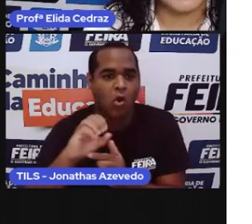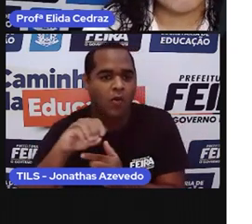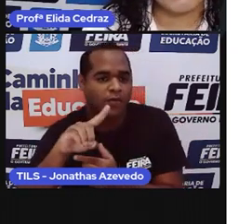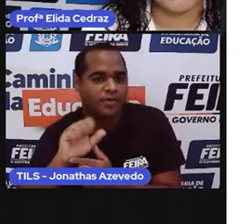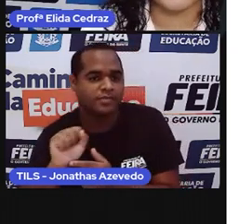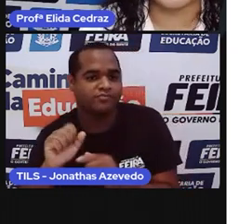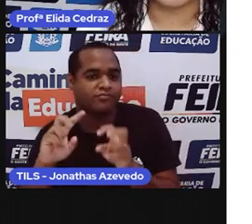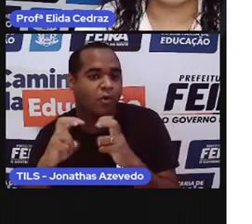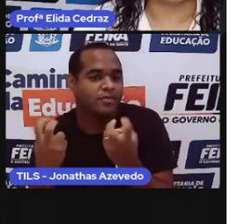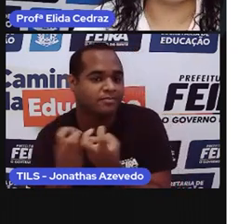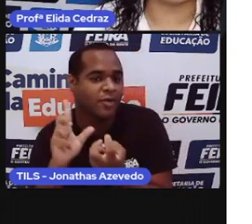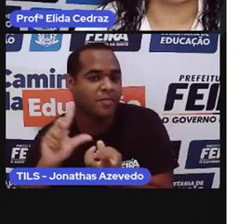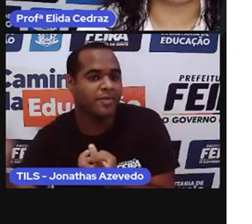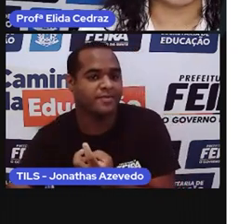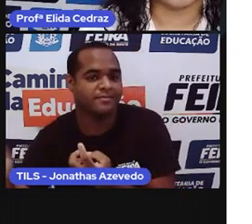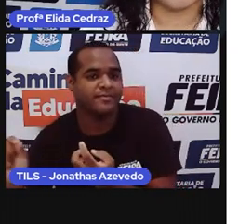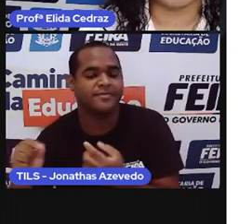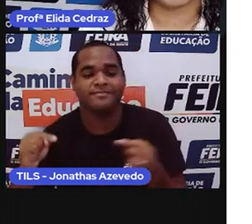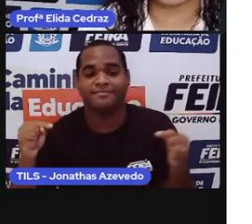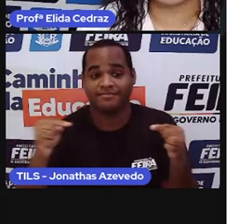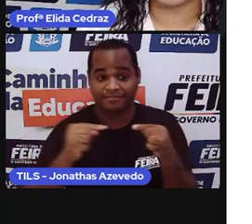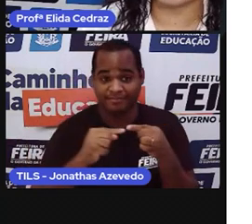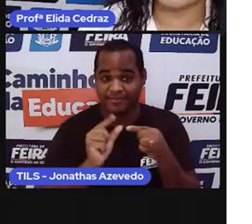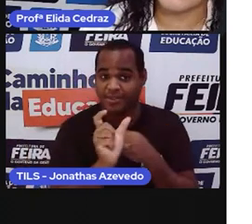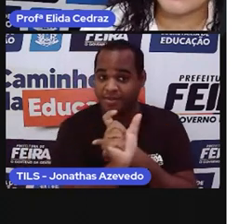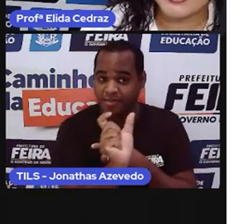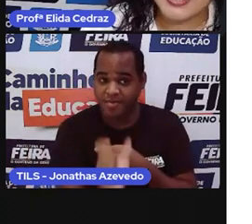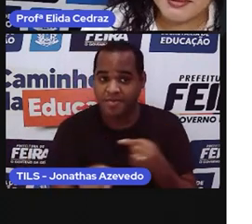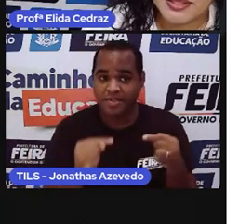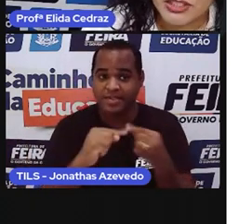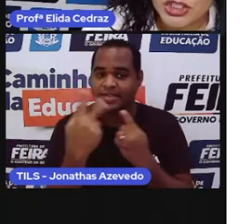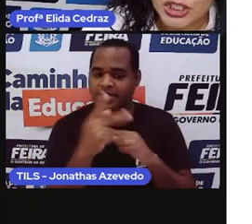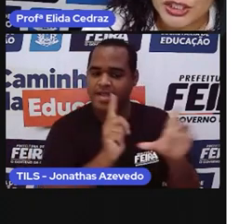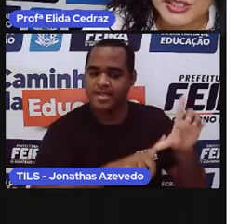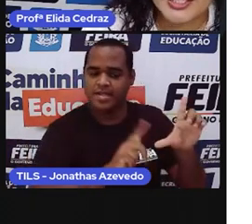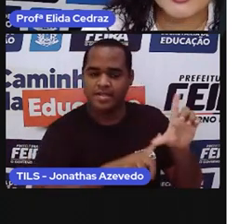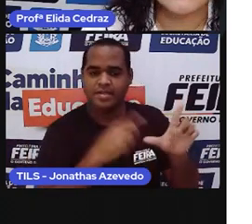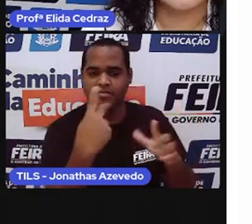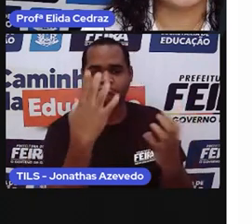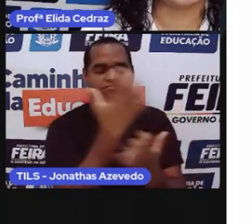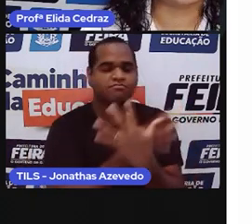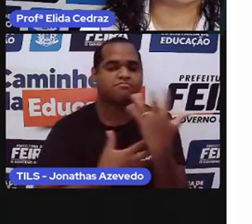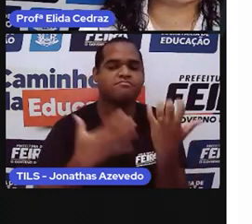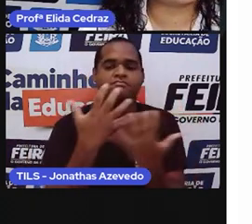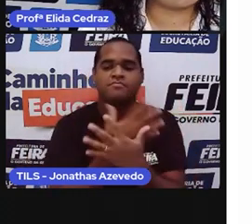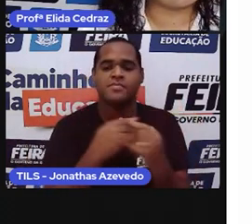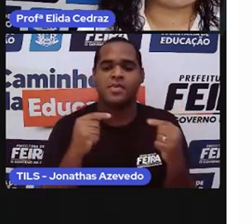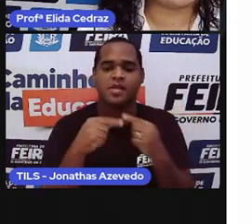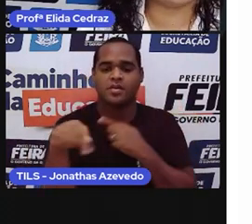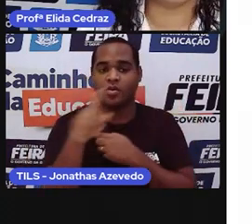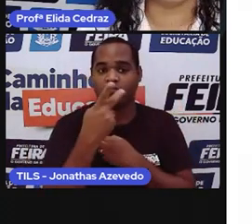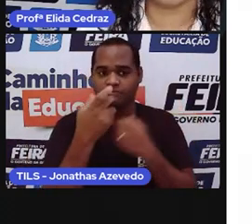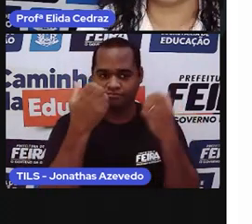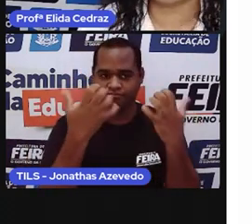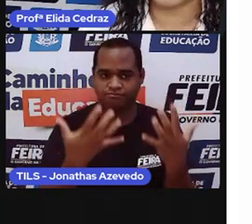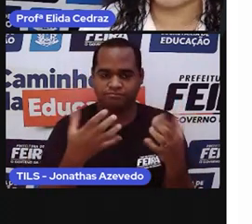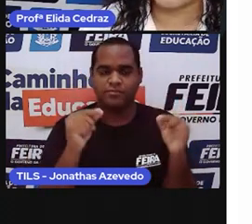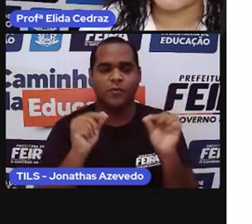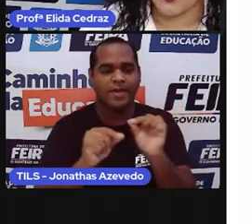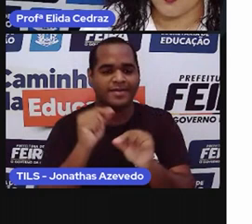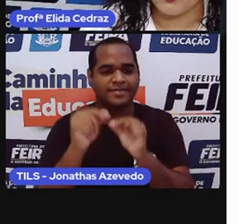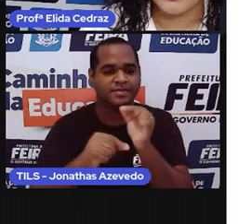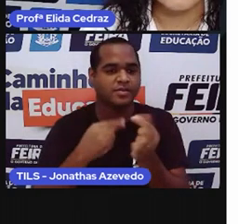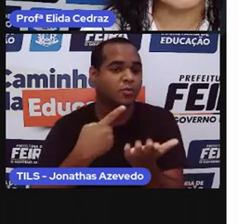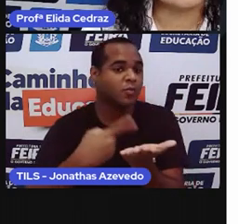roda, embora. São as palavras na letra da cantiga que elas combinam com o